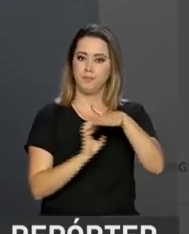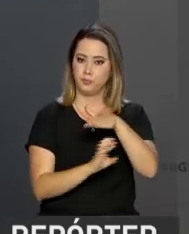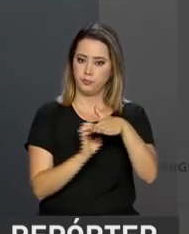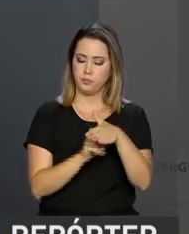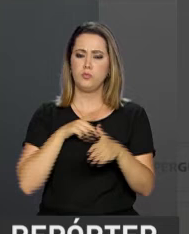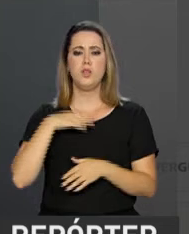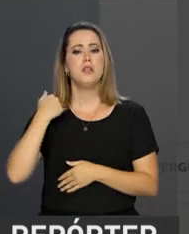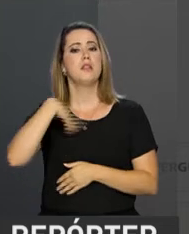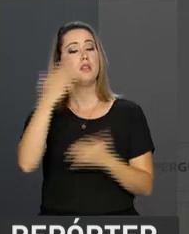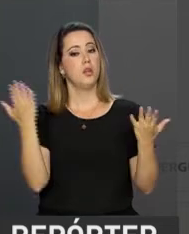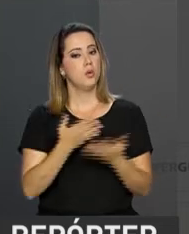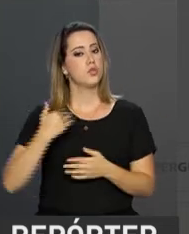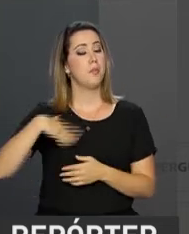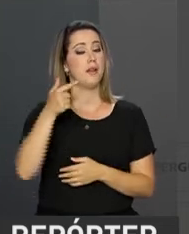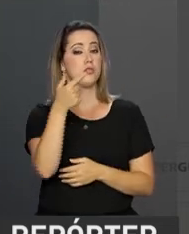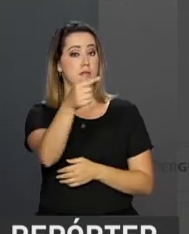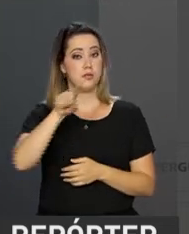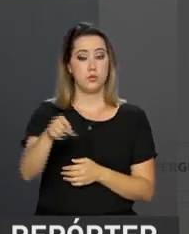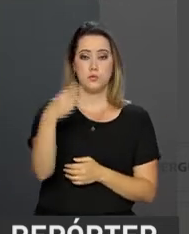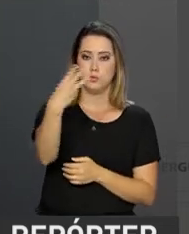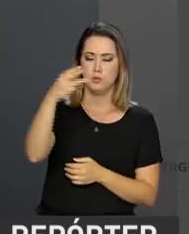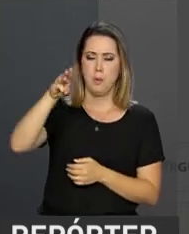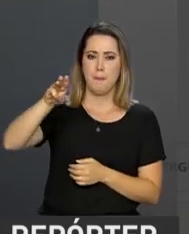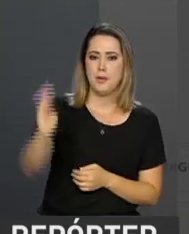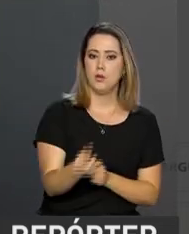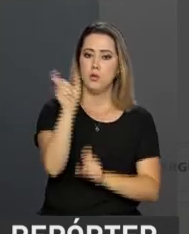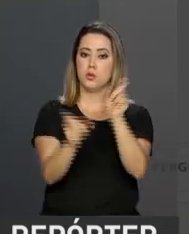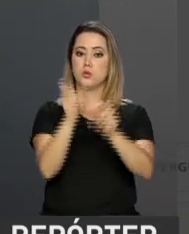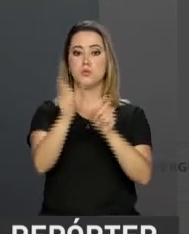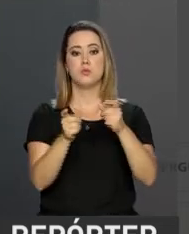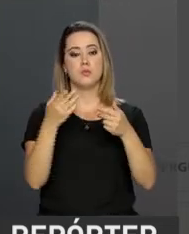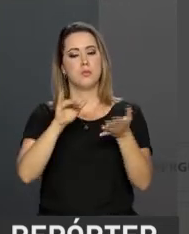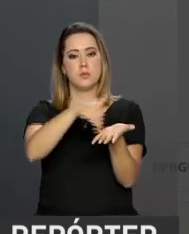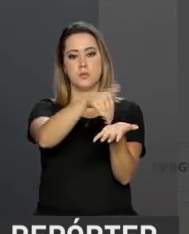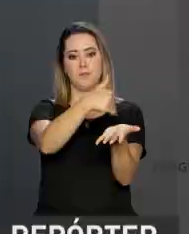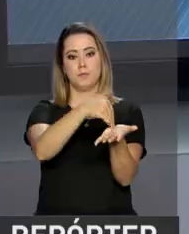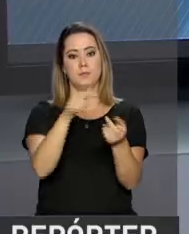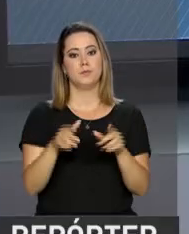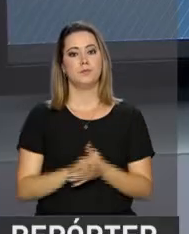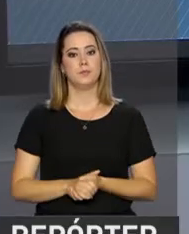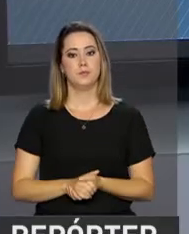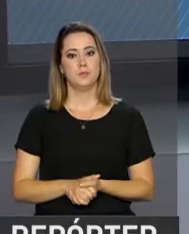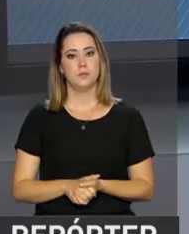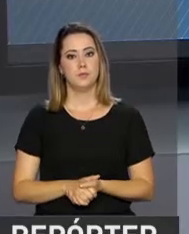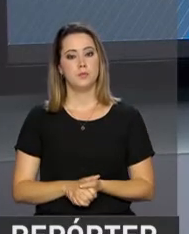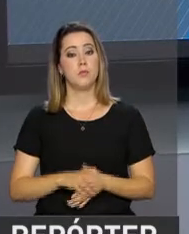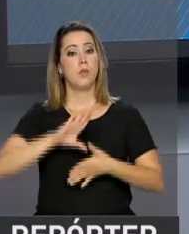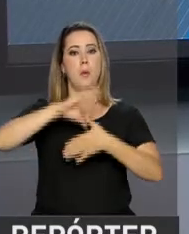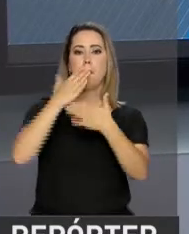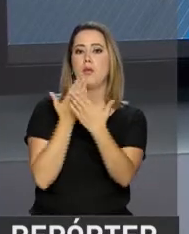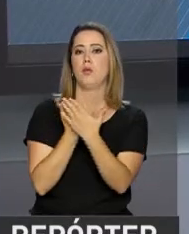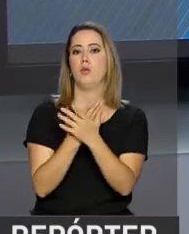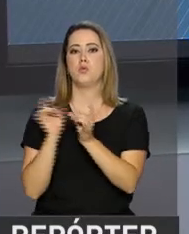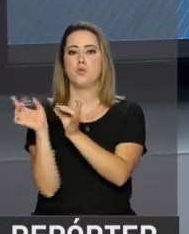site conta atualmente com mais de 7 milhões de usuários cadastrados mercosul